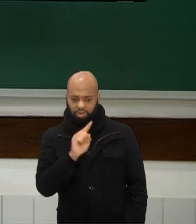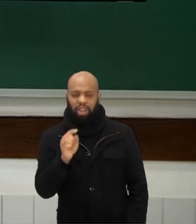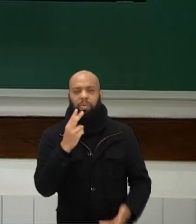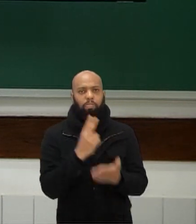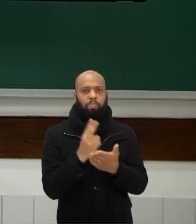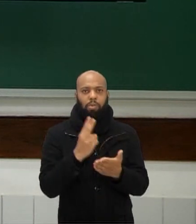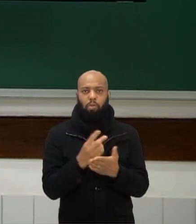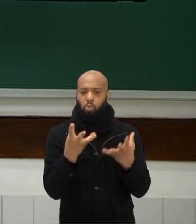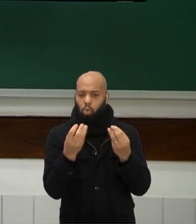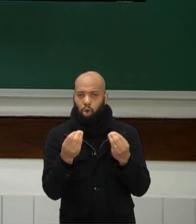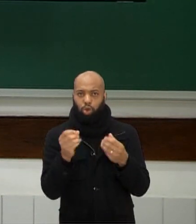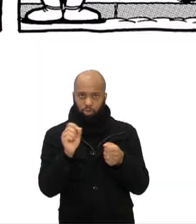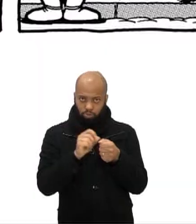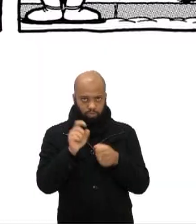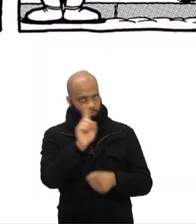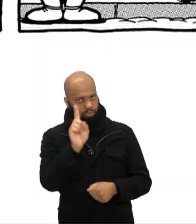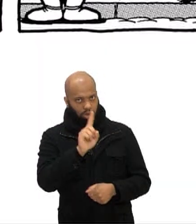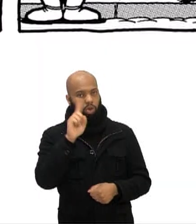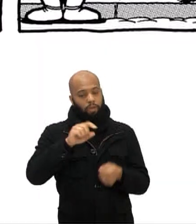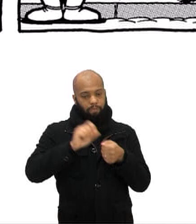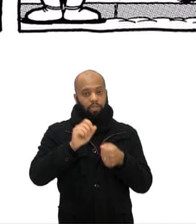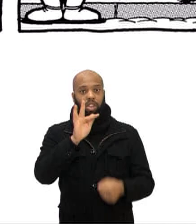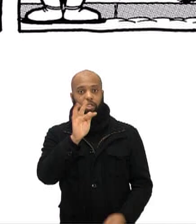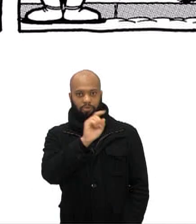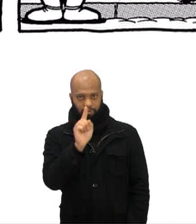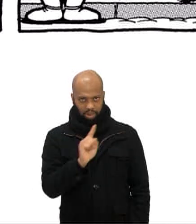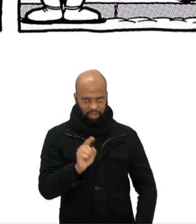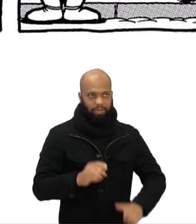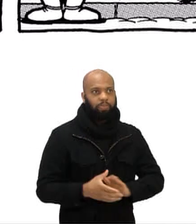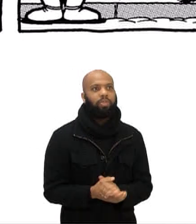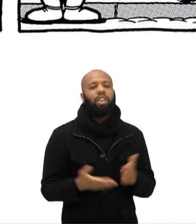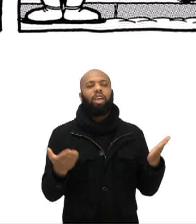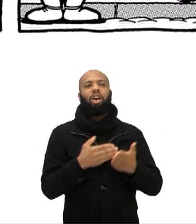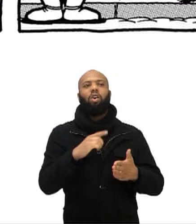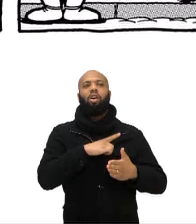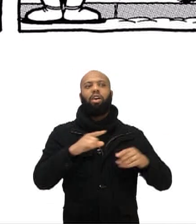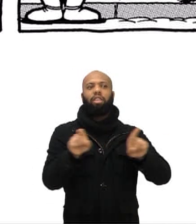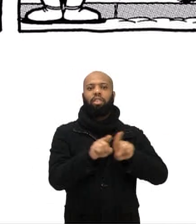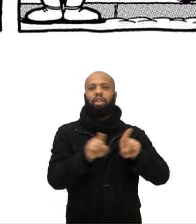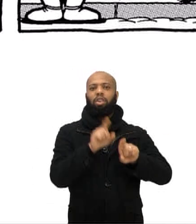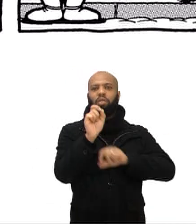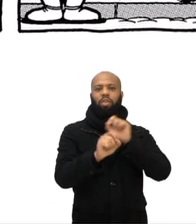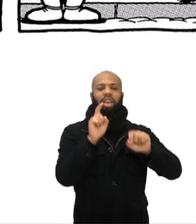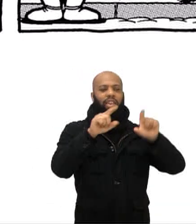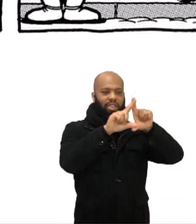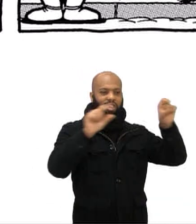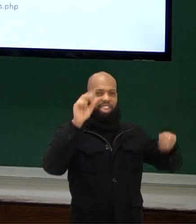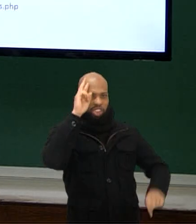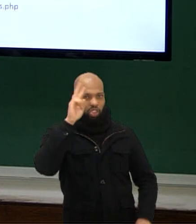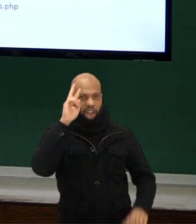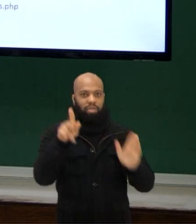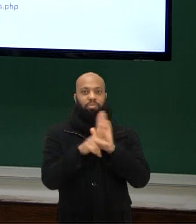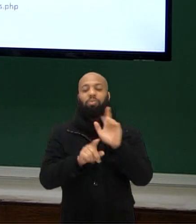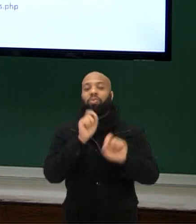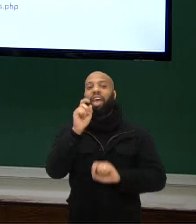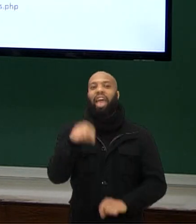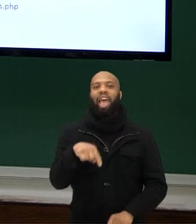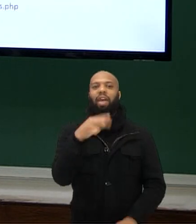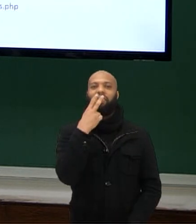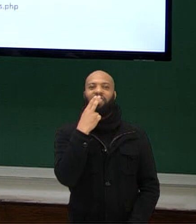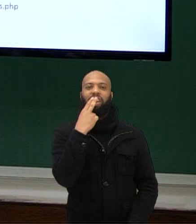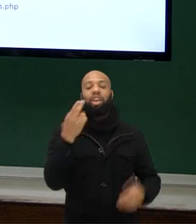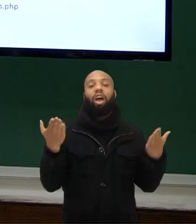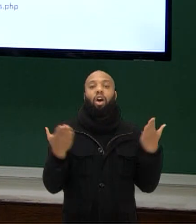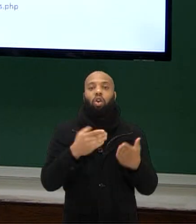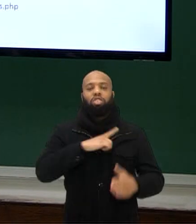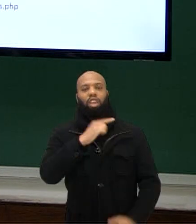singular. Para a gente começar, eu trouxe para vocês uma tirinha da Mônica. Lembra que na aula anterior a gente trabalhou uma tirinha da Mônica?